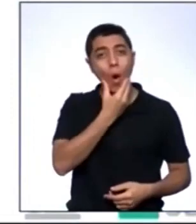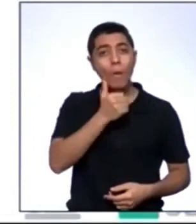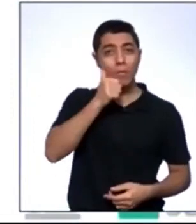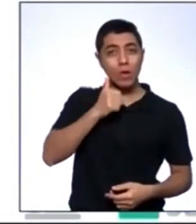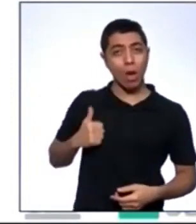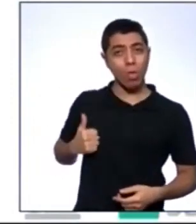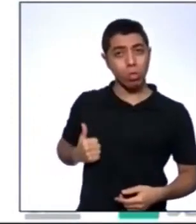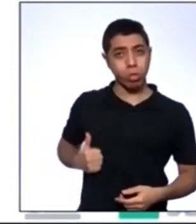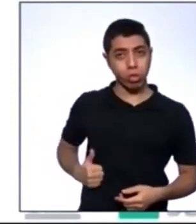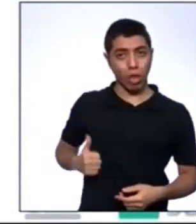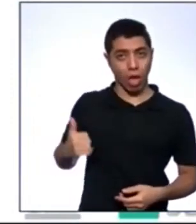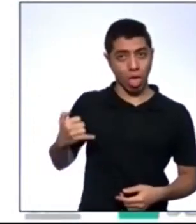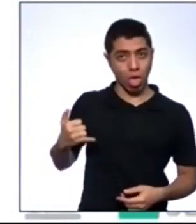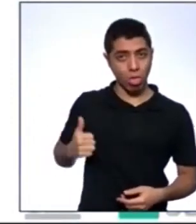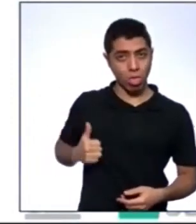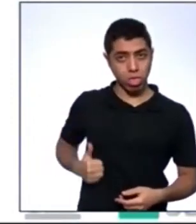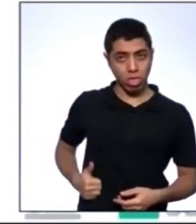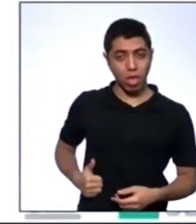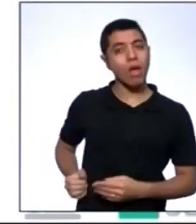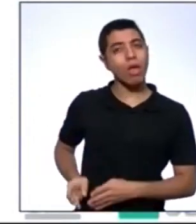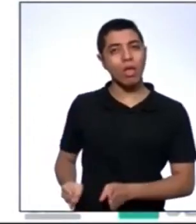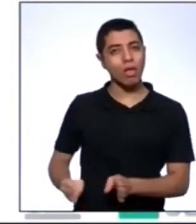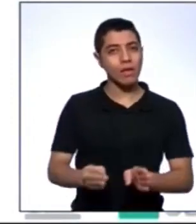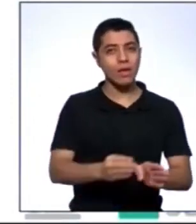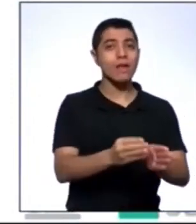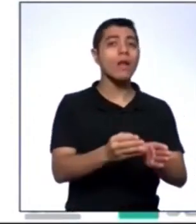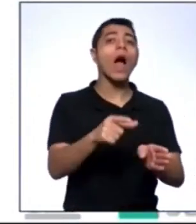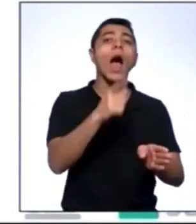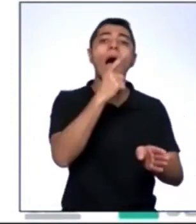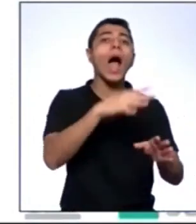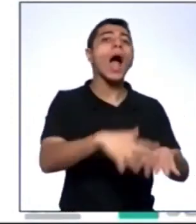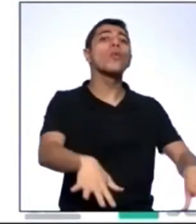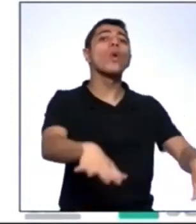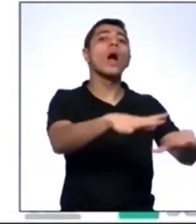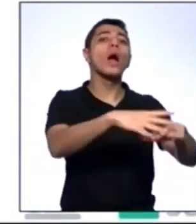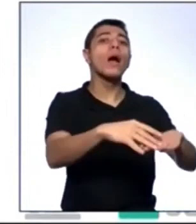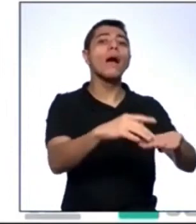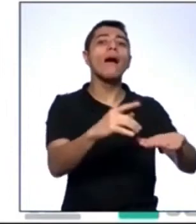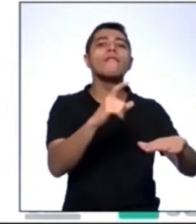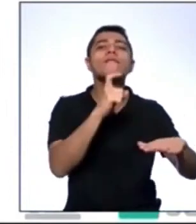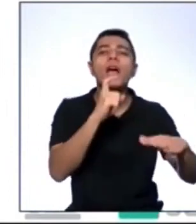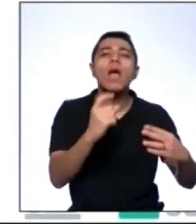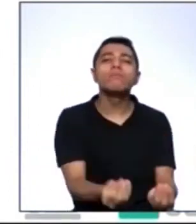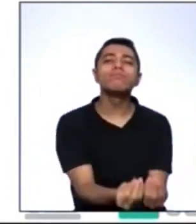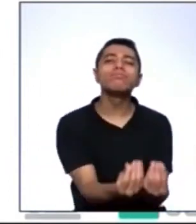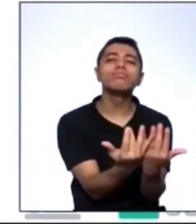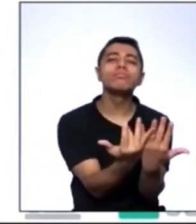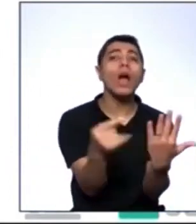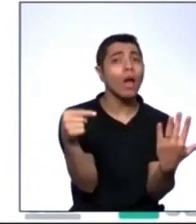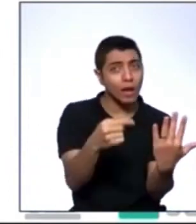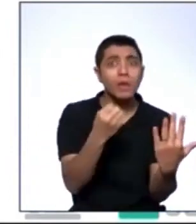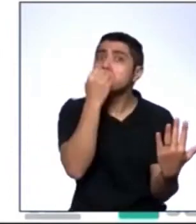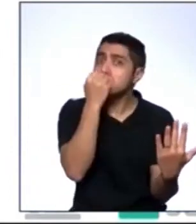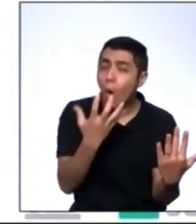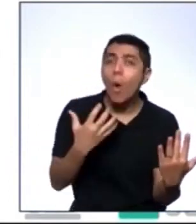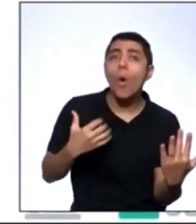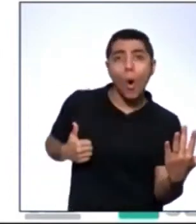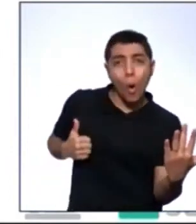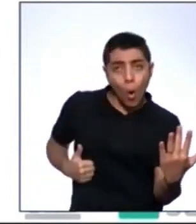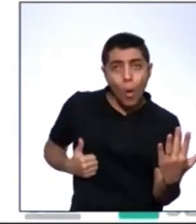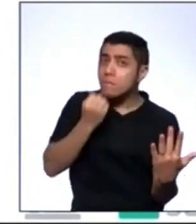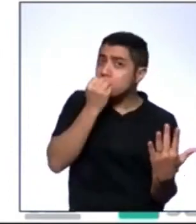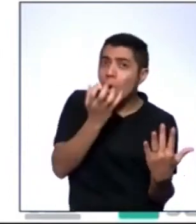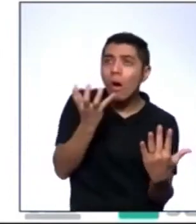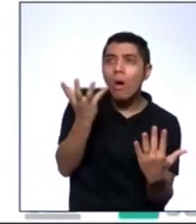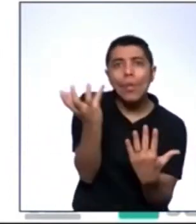irmão. Na hora que eu cliquei, perceba que a quantidade de bolinhas vermelhas, que são os nutrientes, aumentaram. Porque